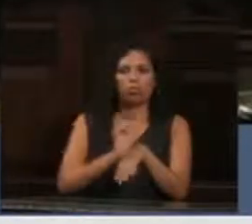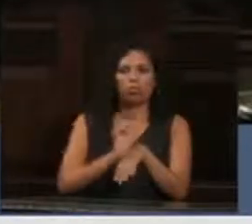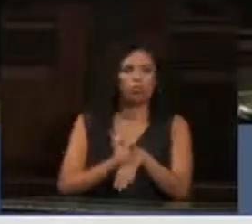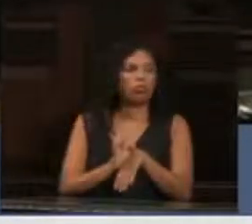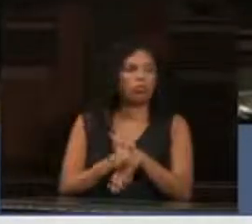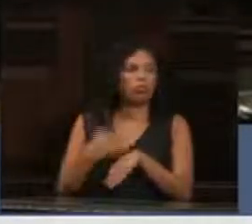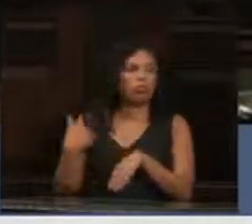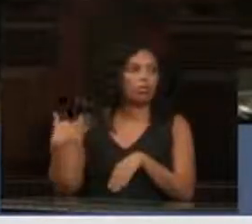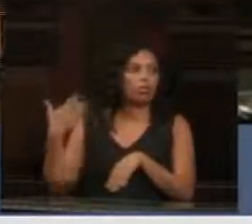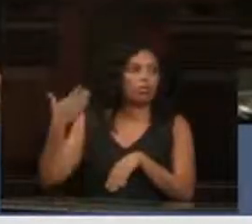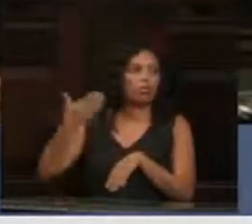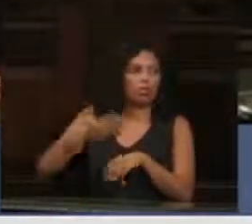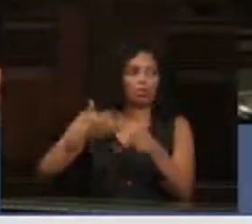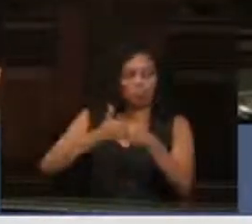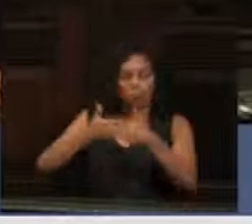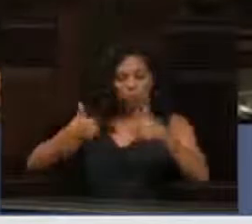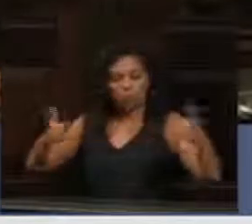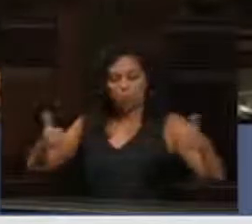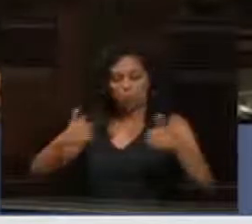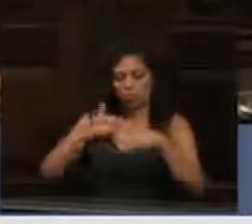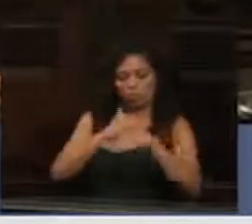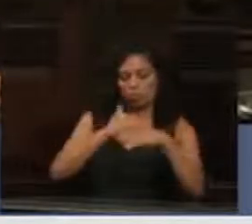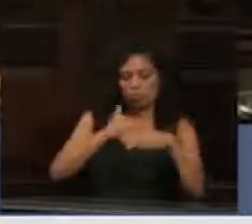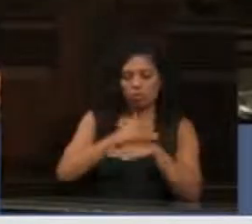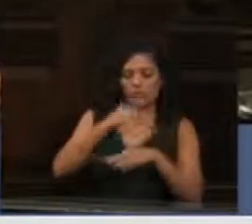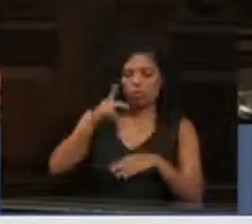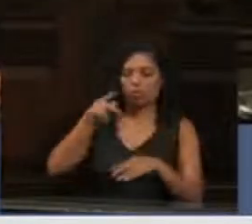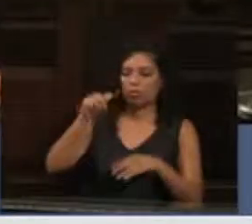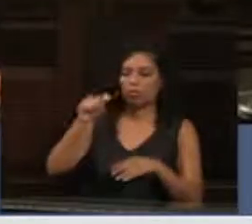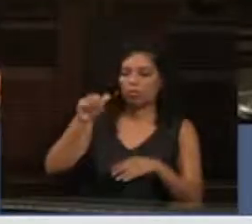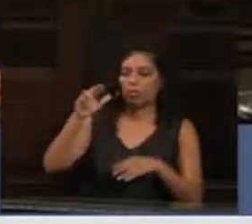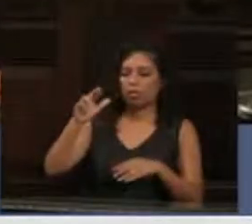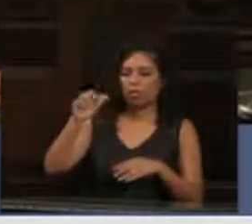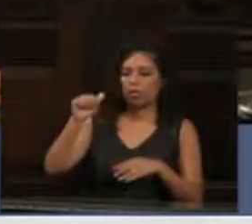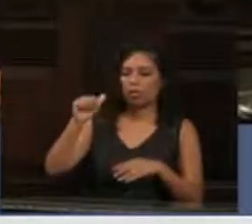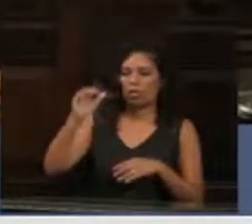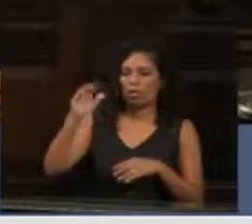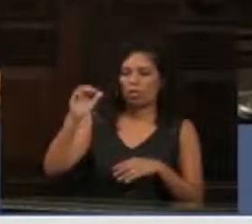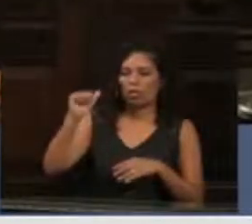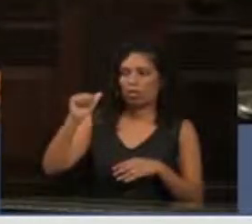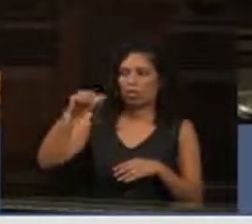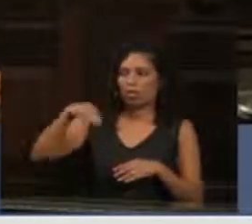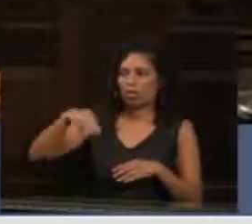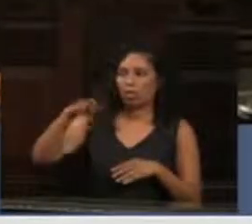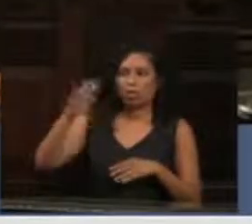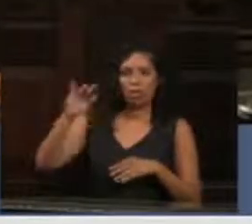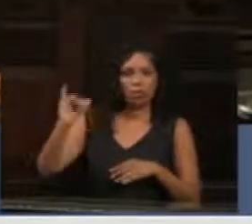Bem aqui na cidade de Paracambi, onde está sendo construído,